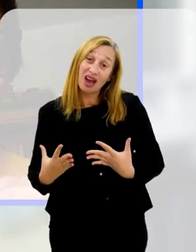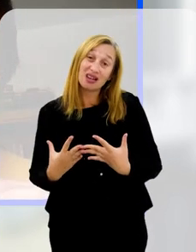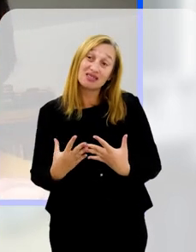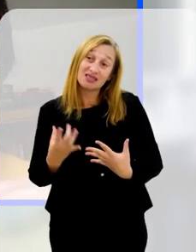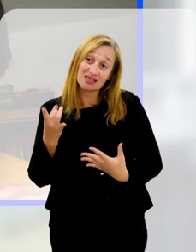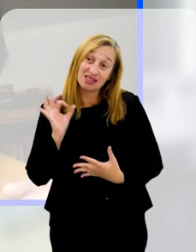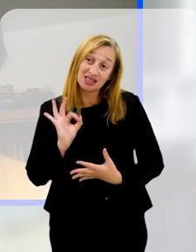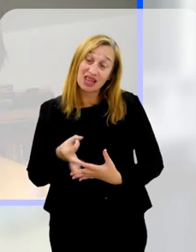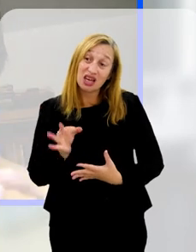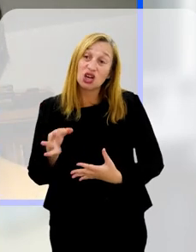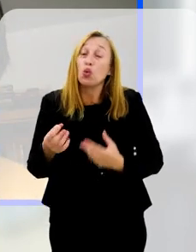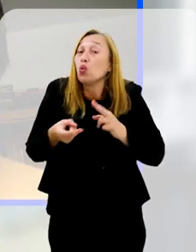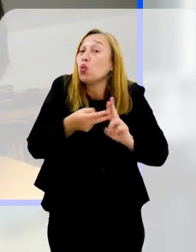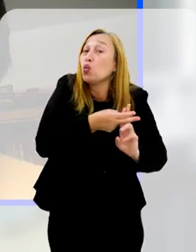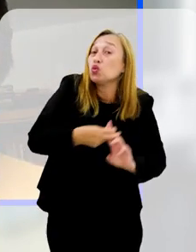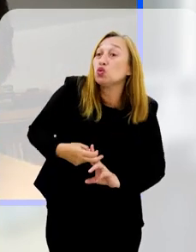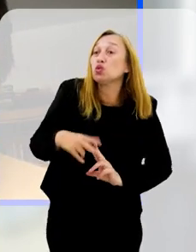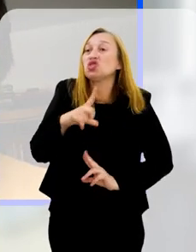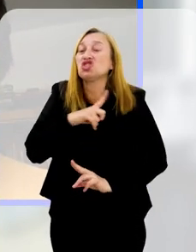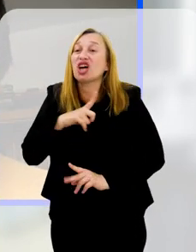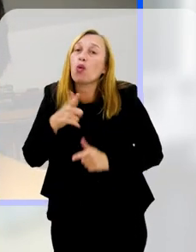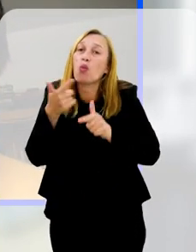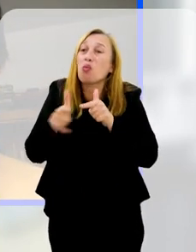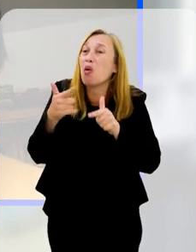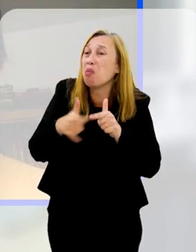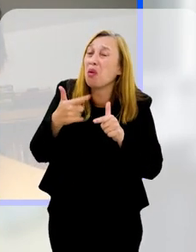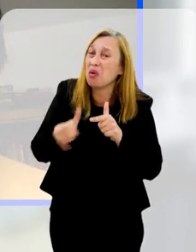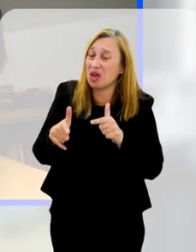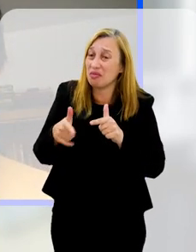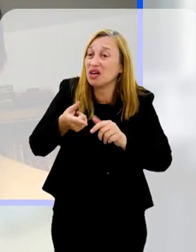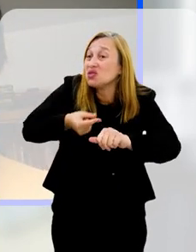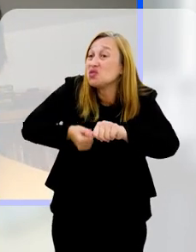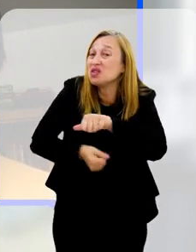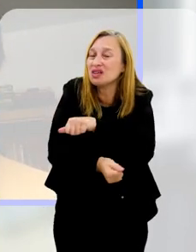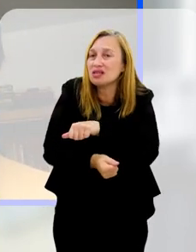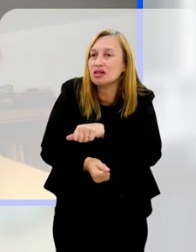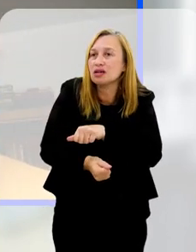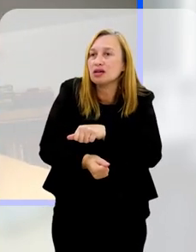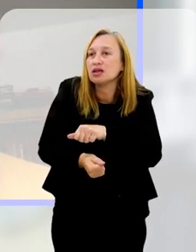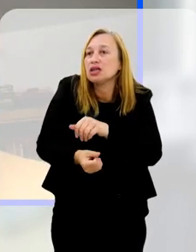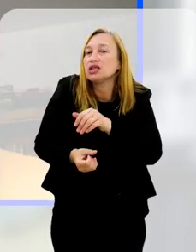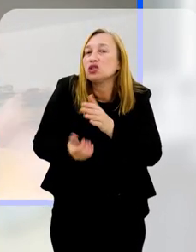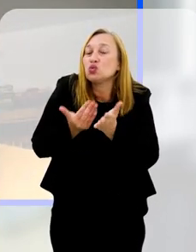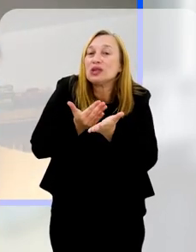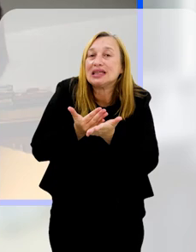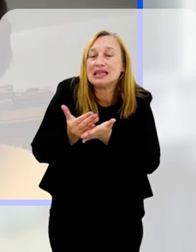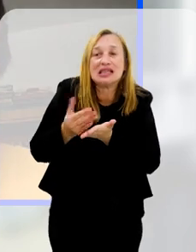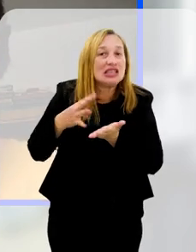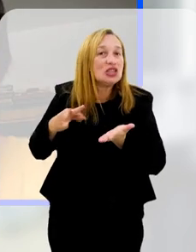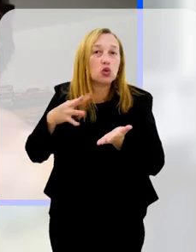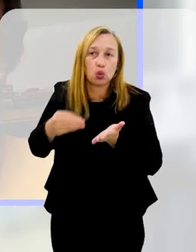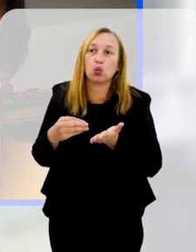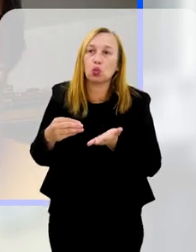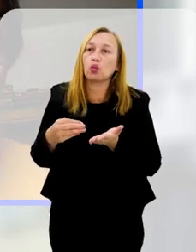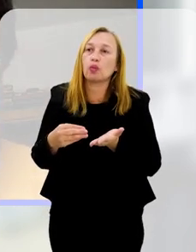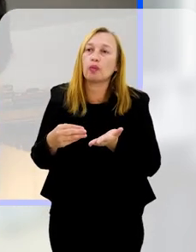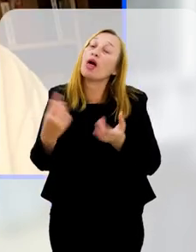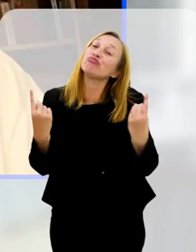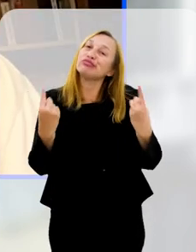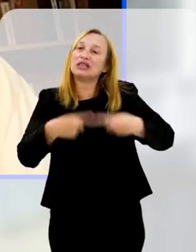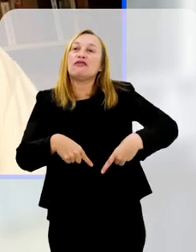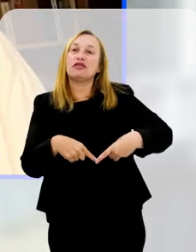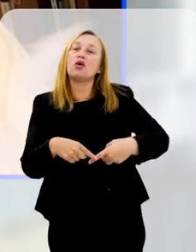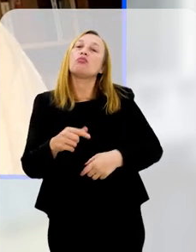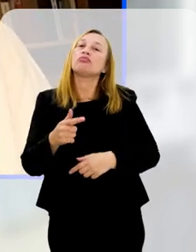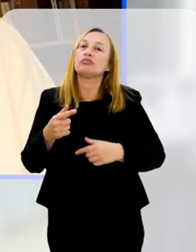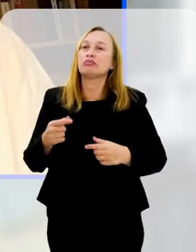Tem que deixar bem claro isso, né? Que o SUS tem um problema de financiamento desde o nascedor, desde o berço,